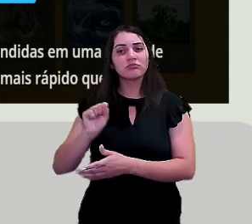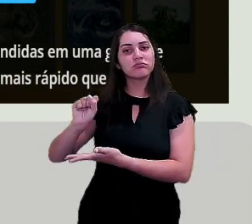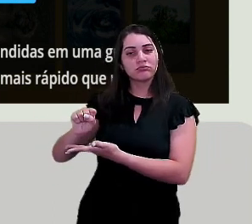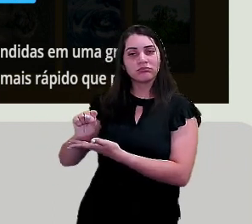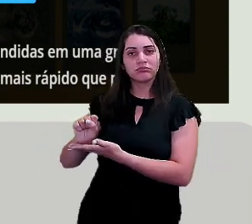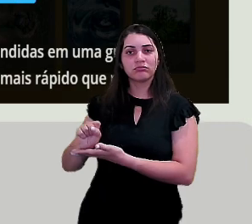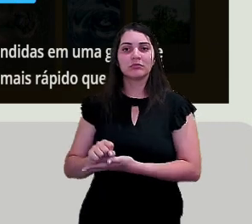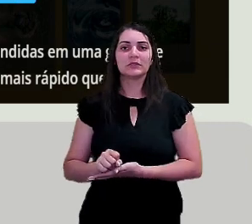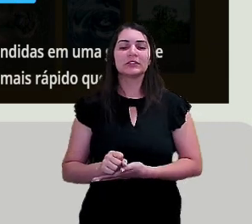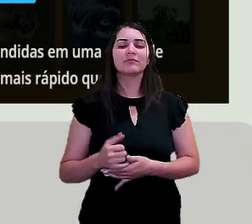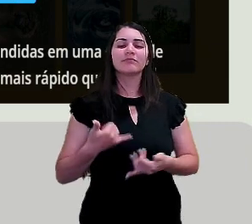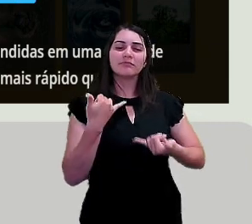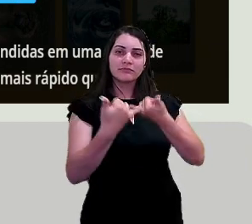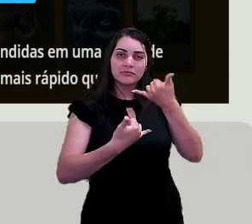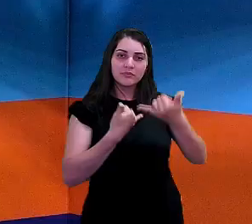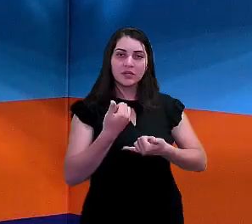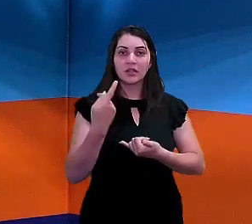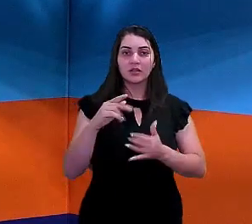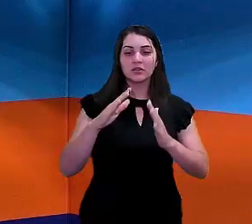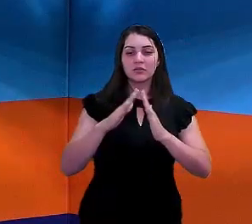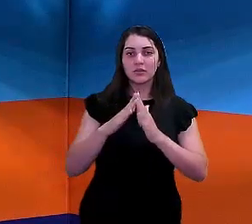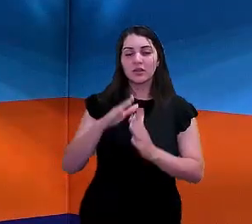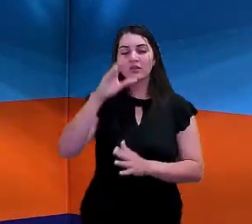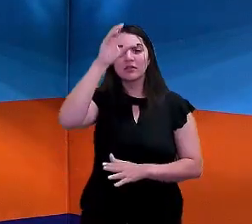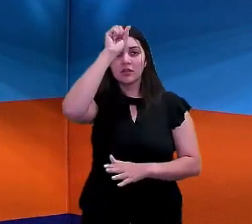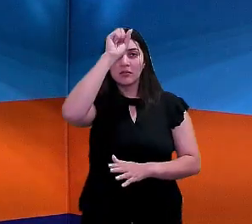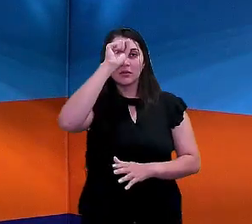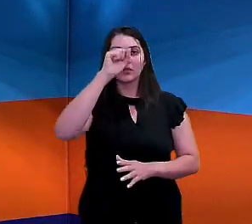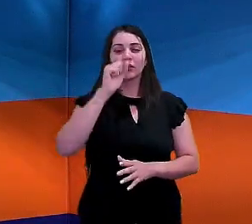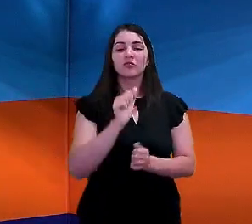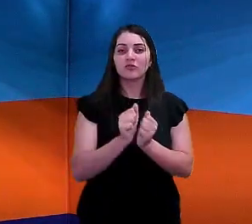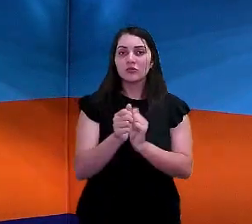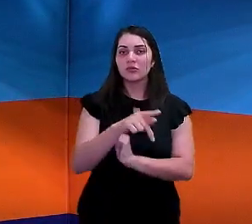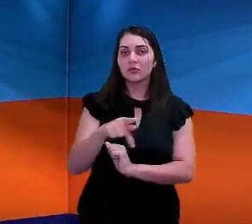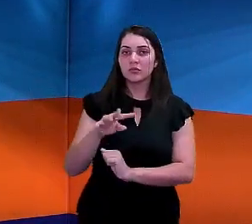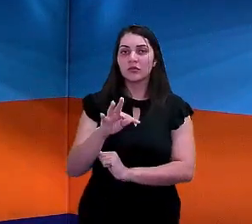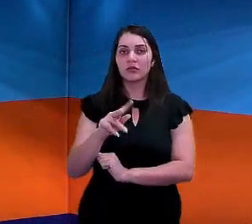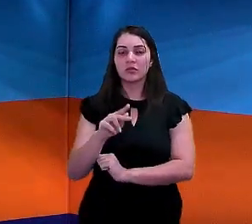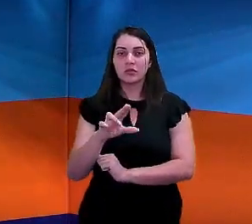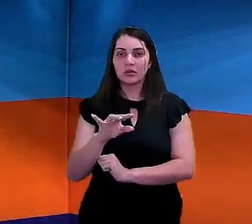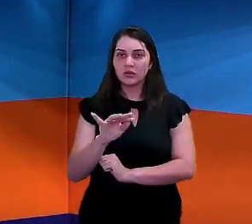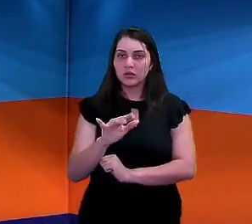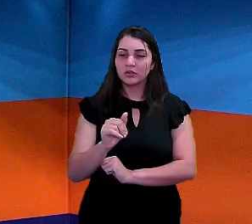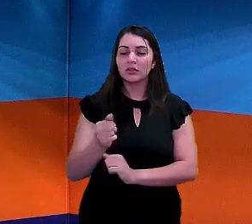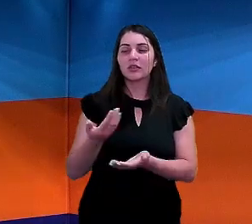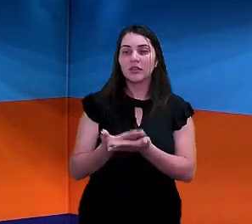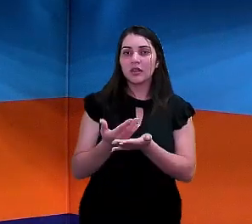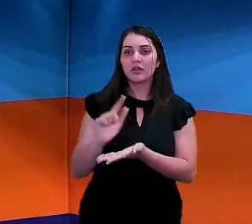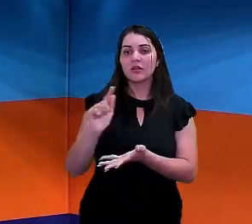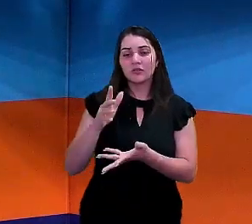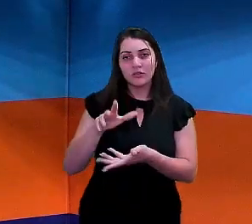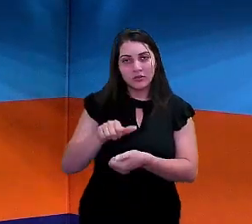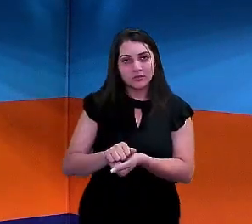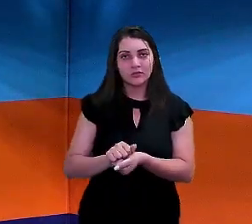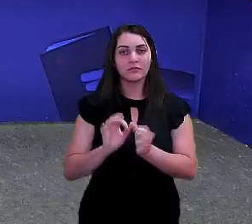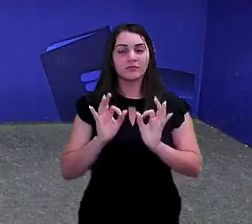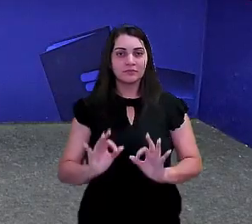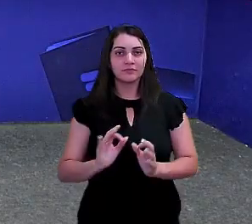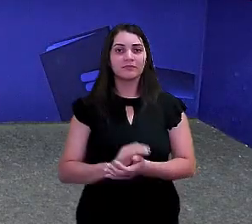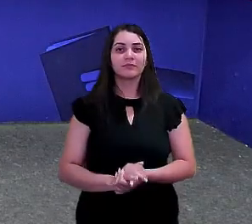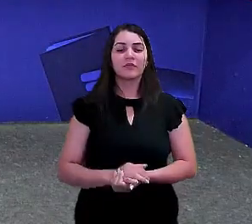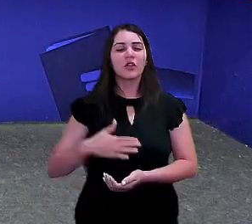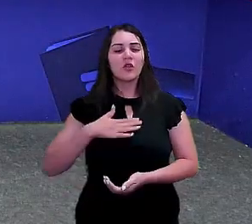você aí, ó, se divertir na sua casa, aprendendo com a professora Talita na aula de geografia. Tá certo, pessoal?